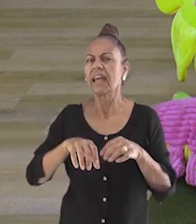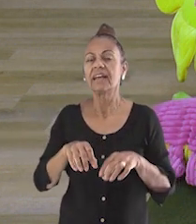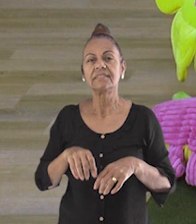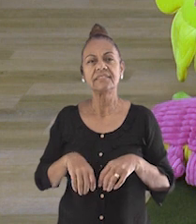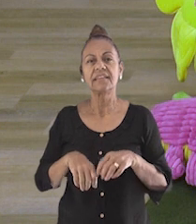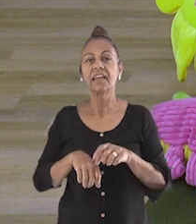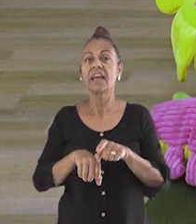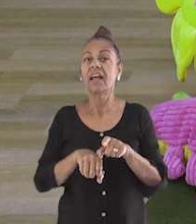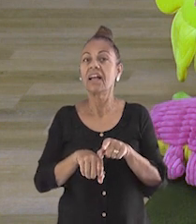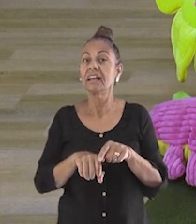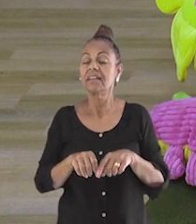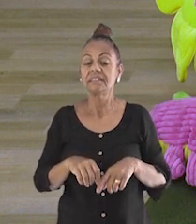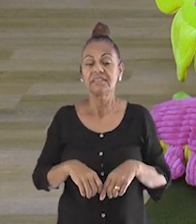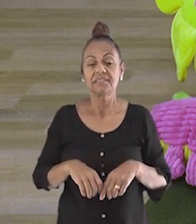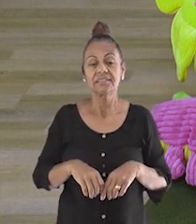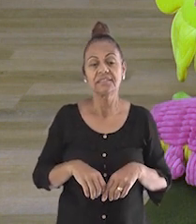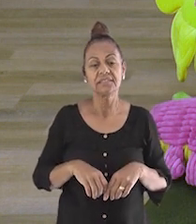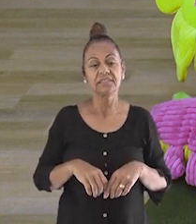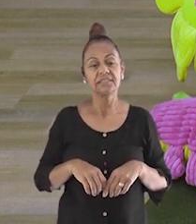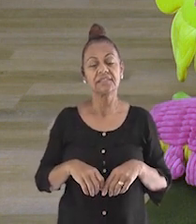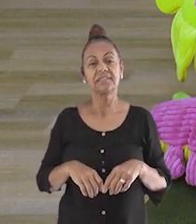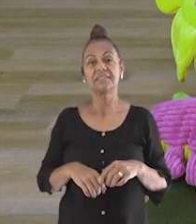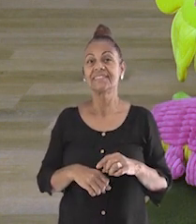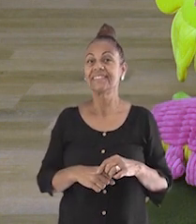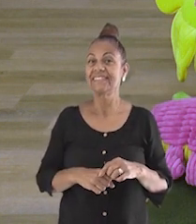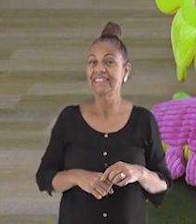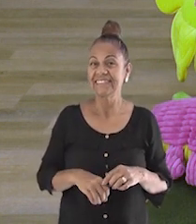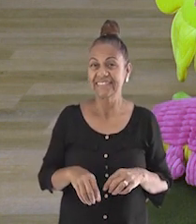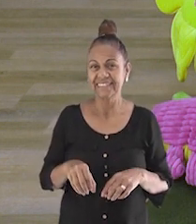Quem será? Quem será? É a